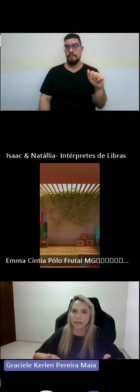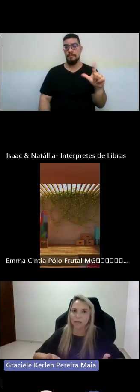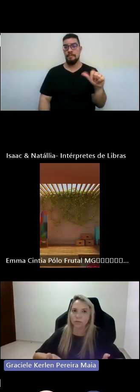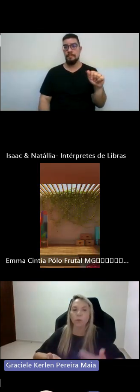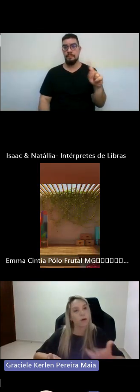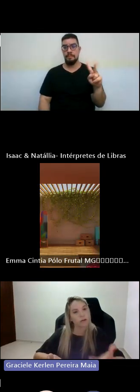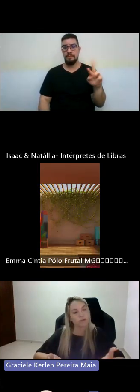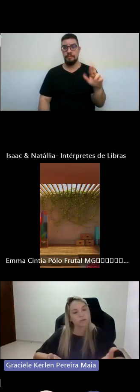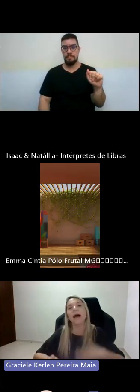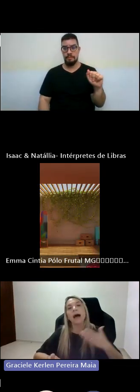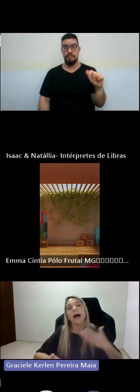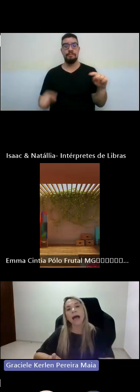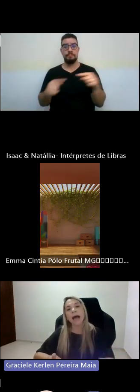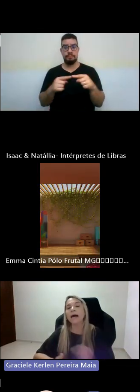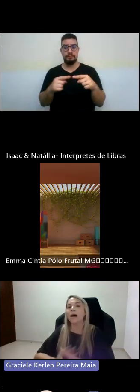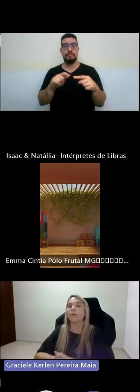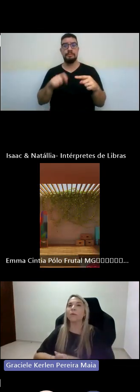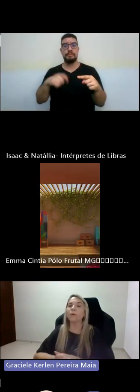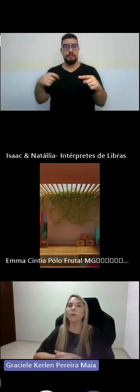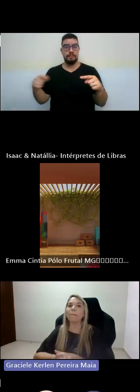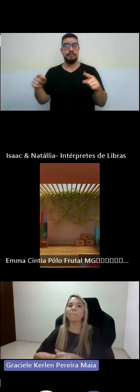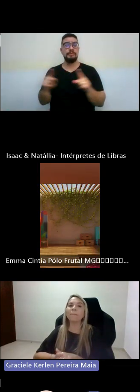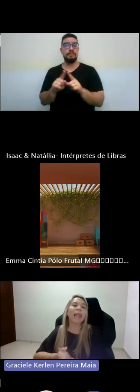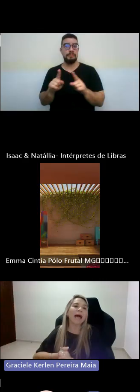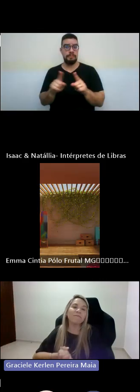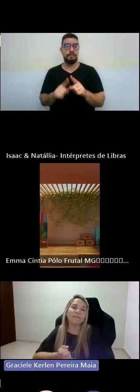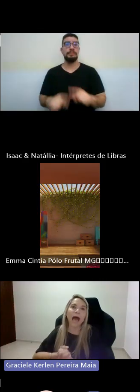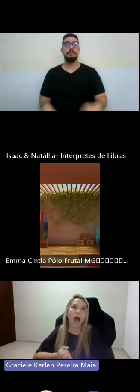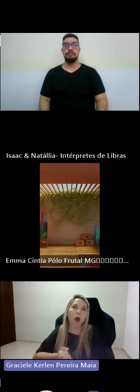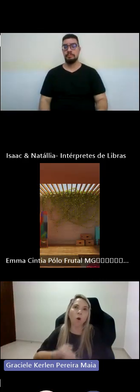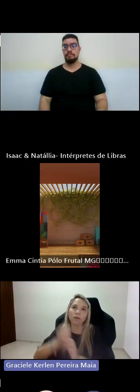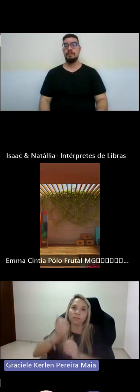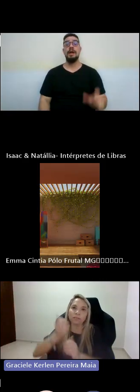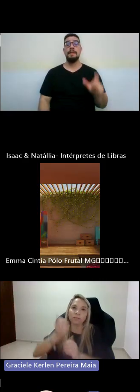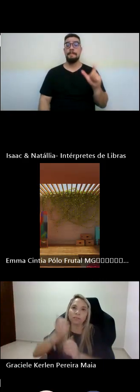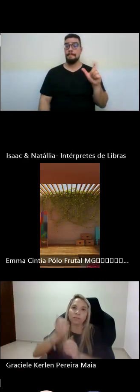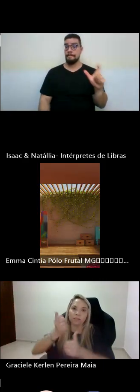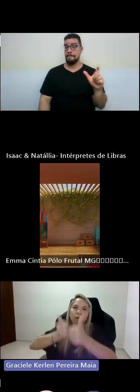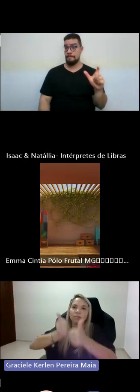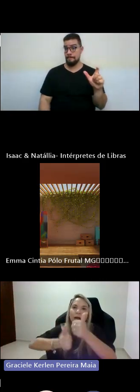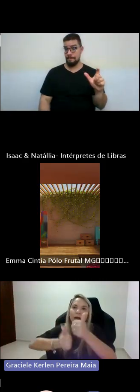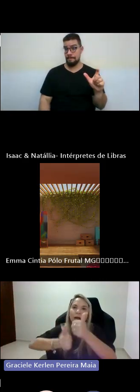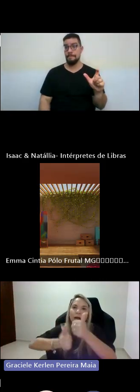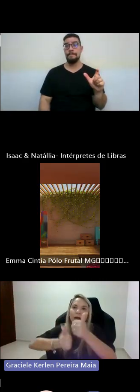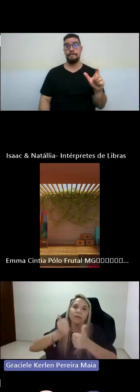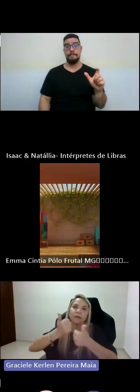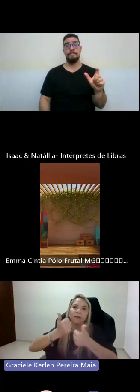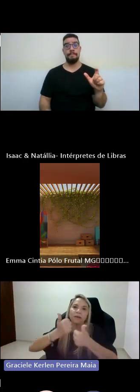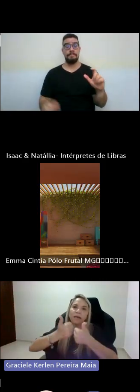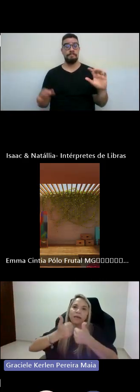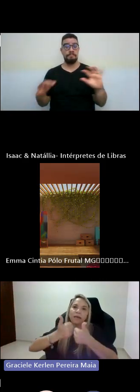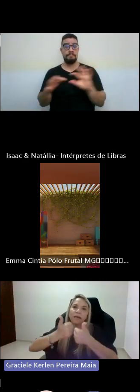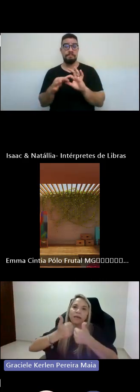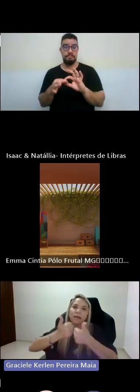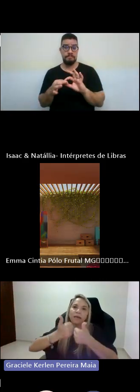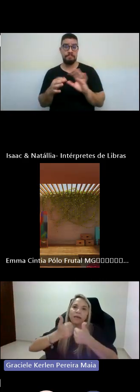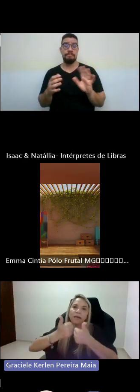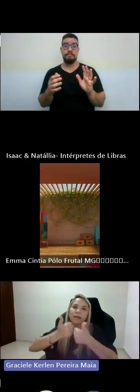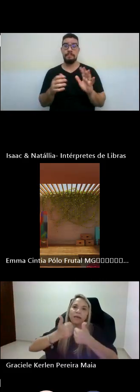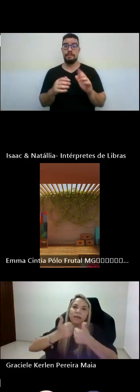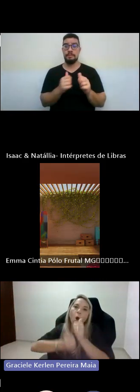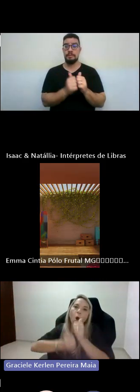sinais, tá certo? Eu posso falar, a palavra arroz e fazer o sinal de arroz, né?